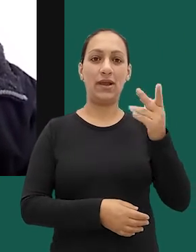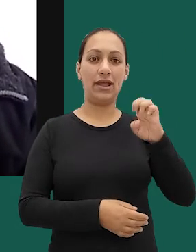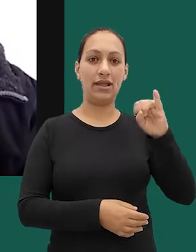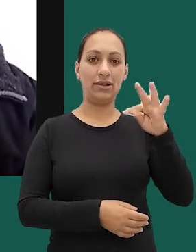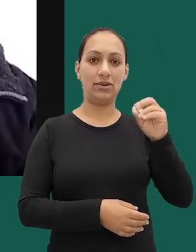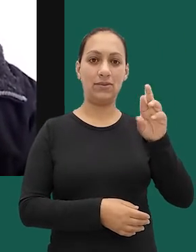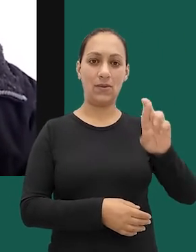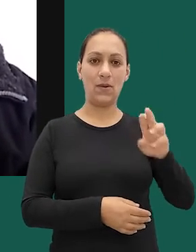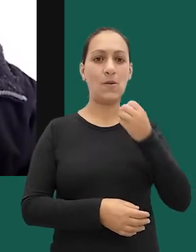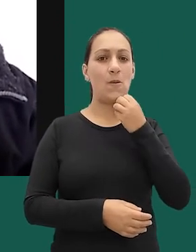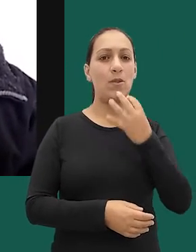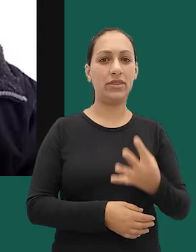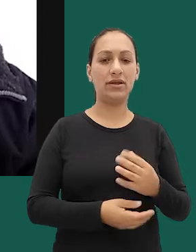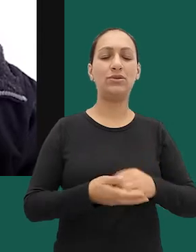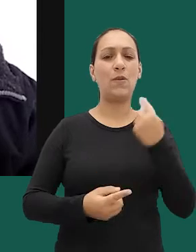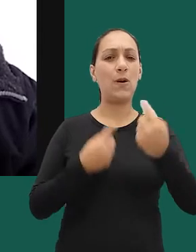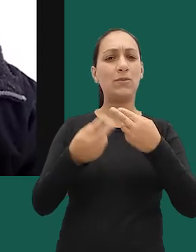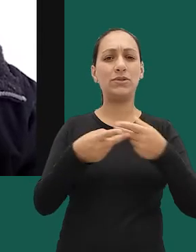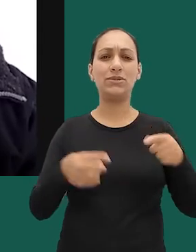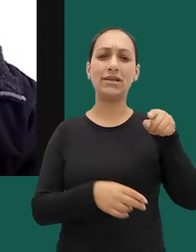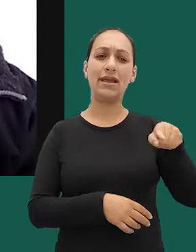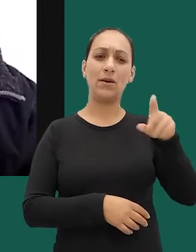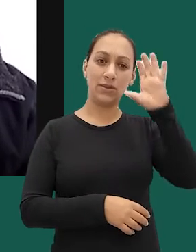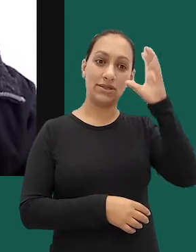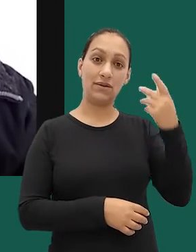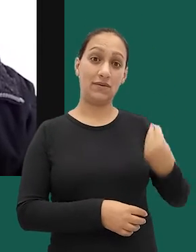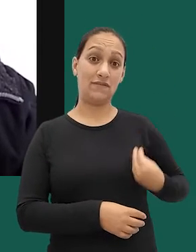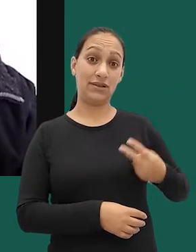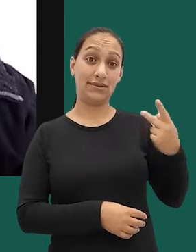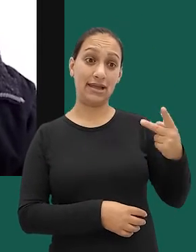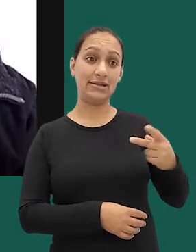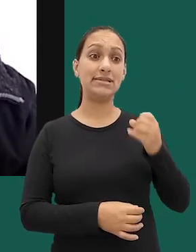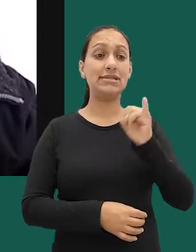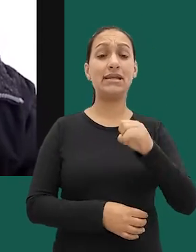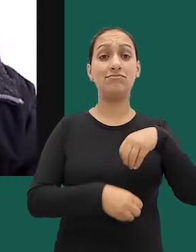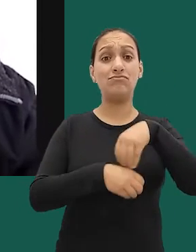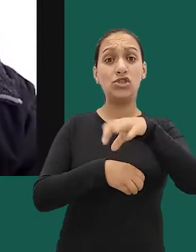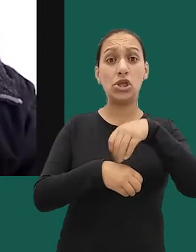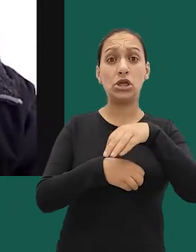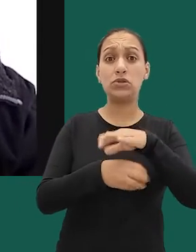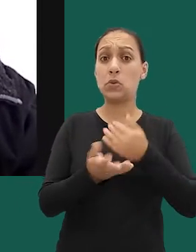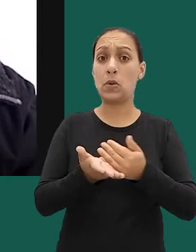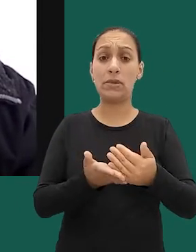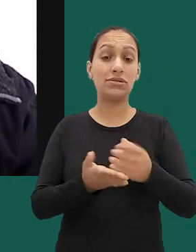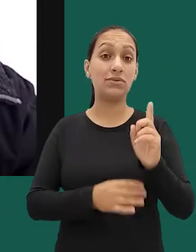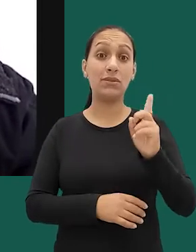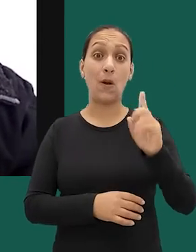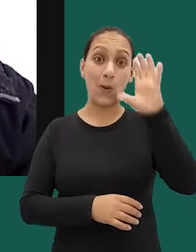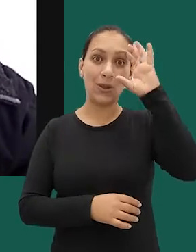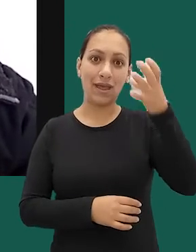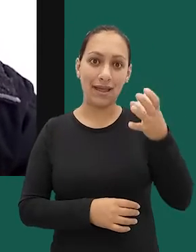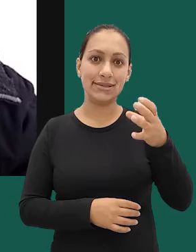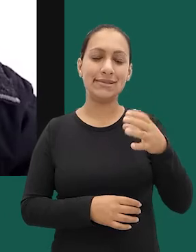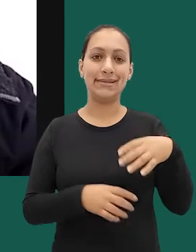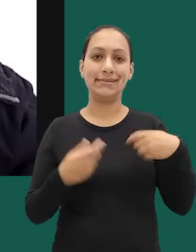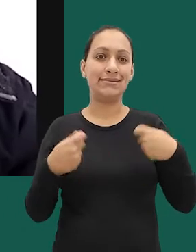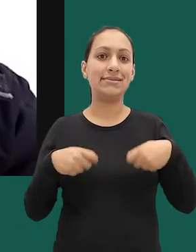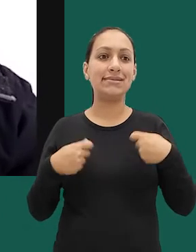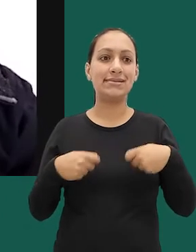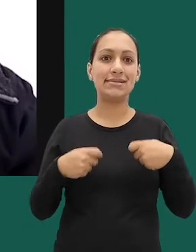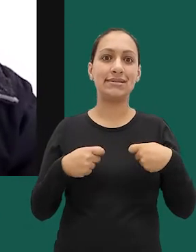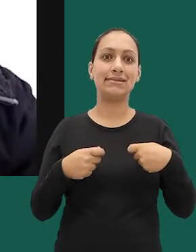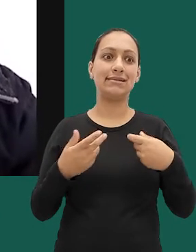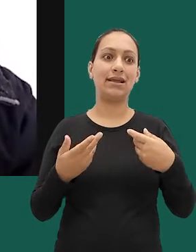estava comentando, né? Algumas coisas que ele passou, que às vezes, se tiver algumas dicas iniciais, já acaba não passando e também não necessitando, às vezes,